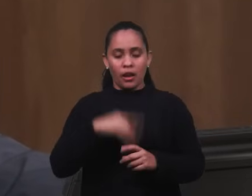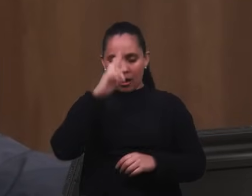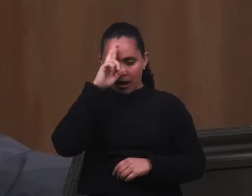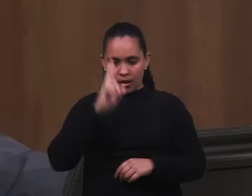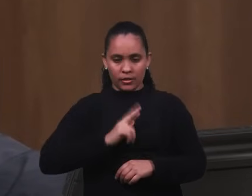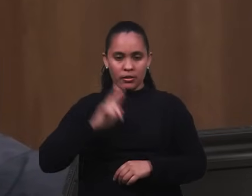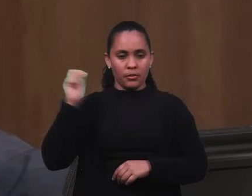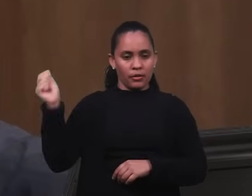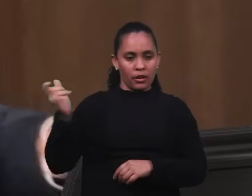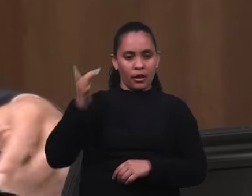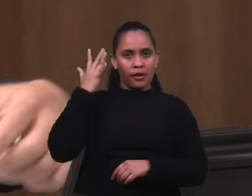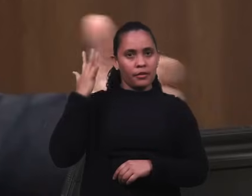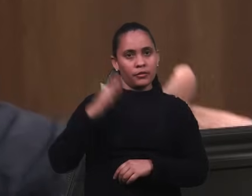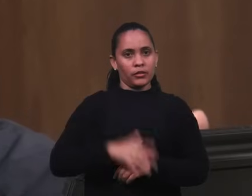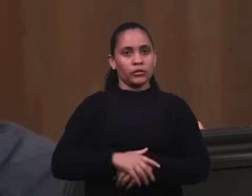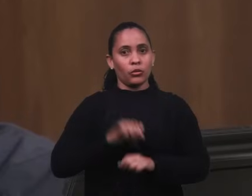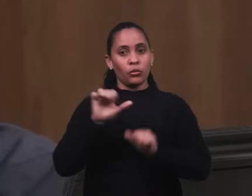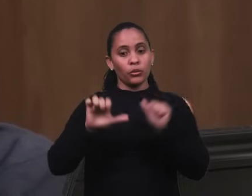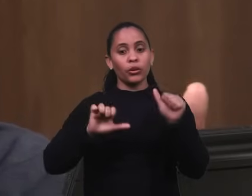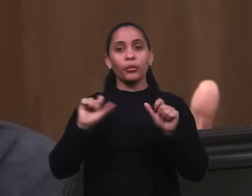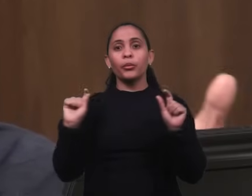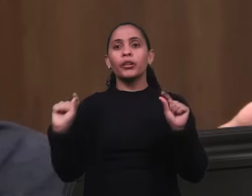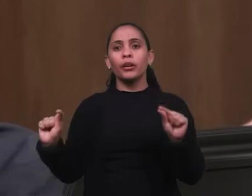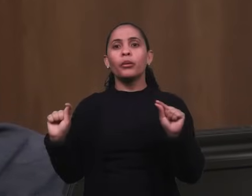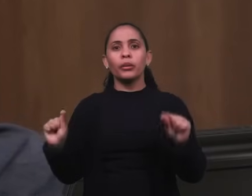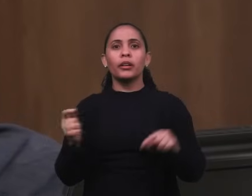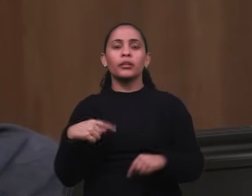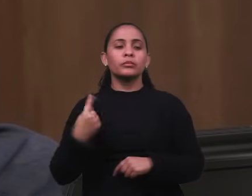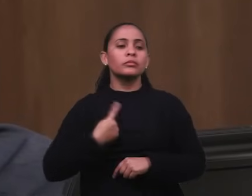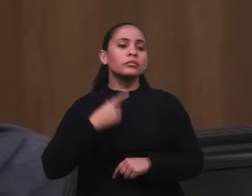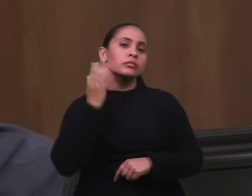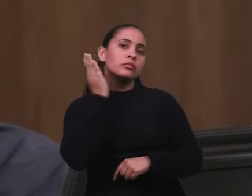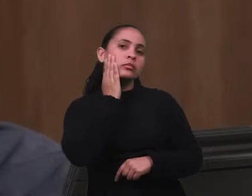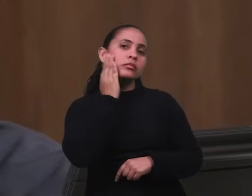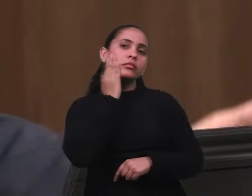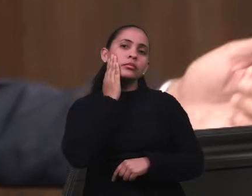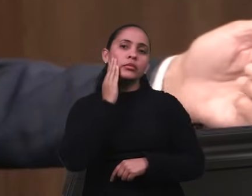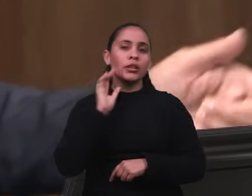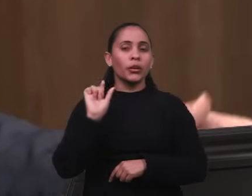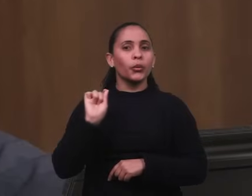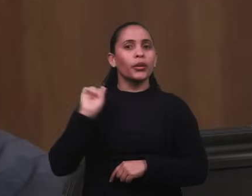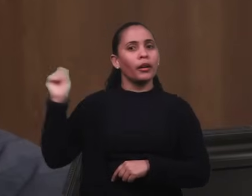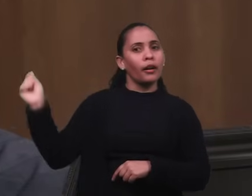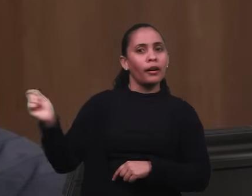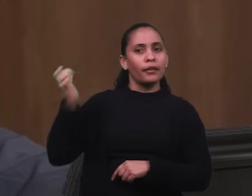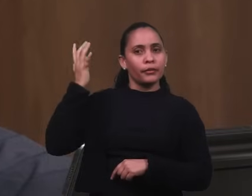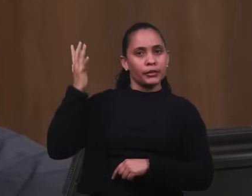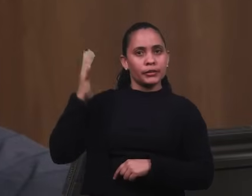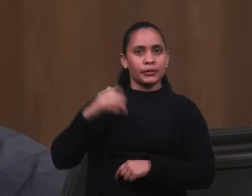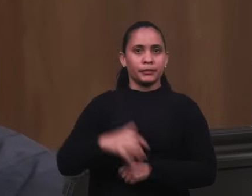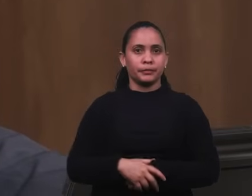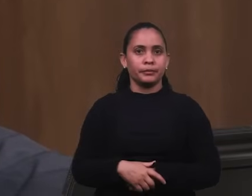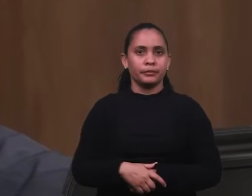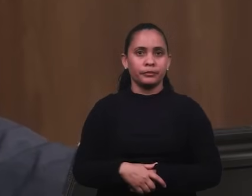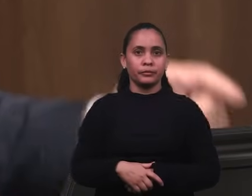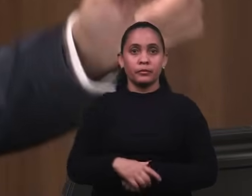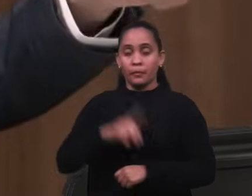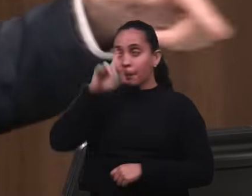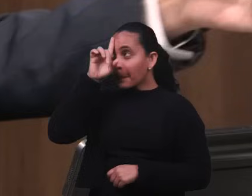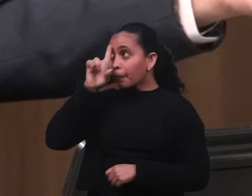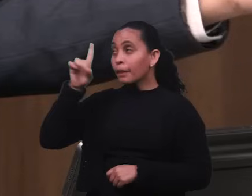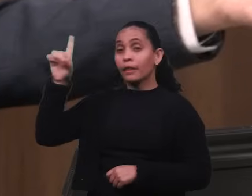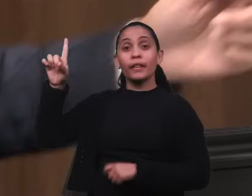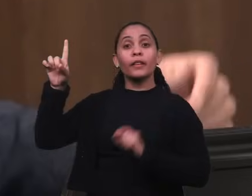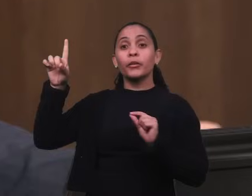e revelação, o que muda tudo isso? O que nos leva a entender tudo isso? A revelação. Verdade. Quando Deus ele